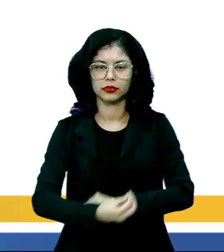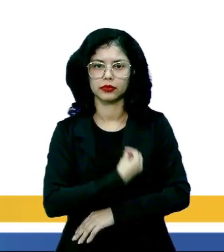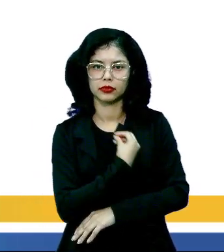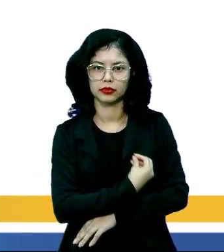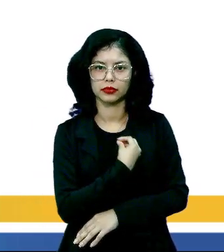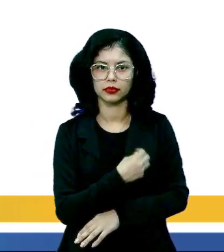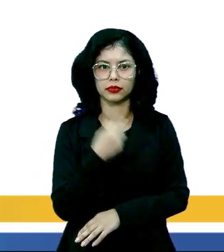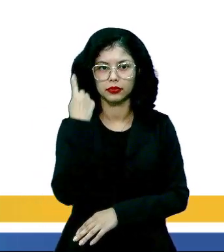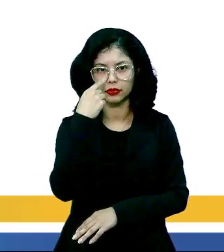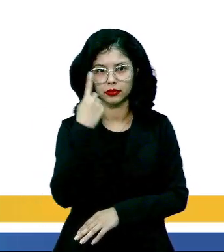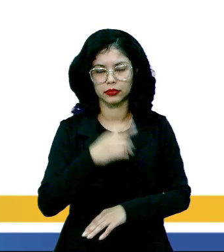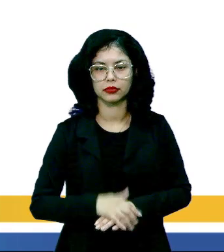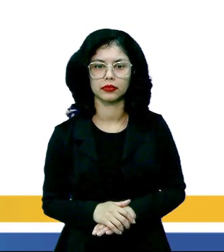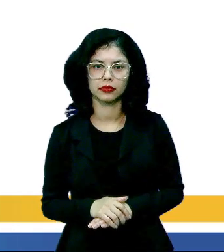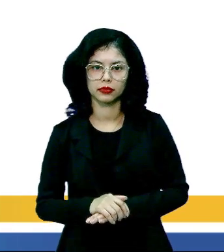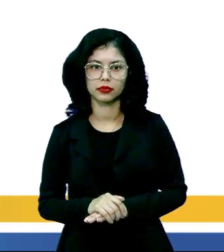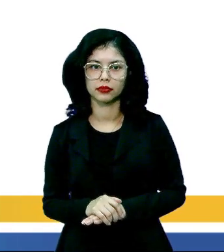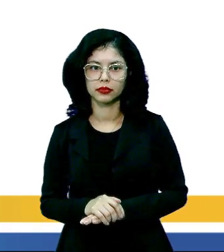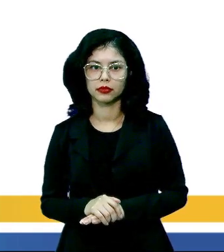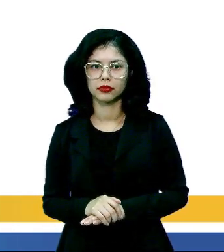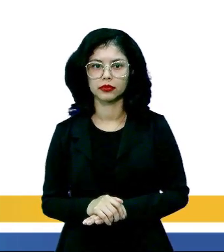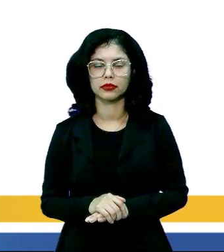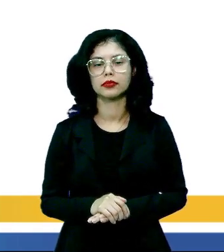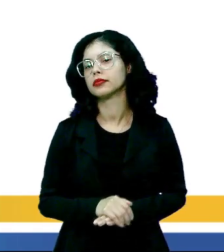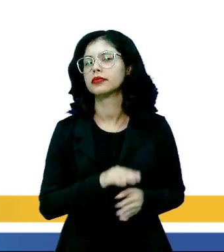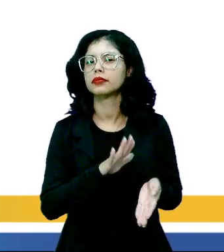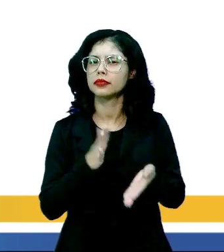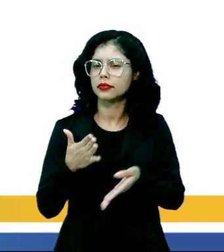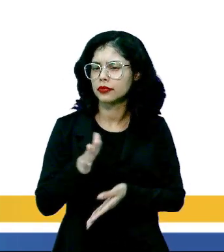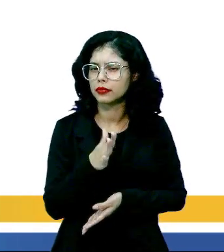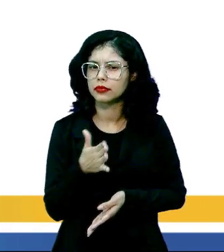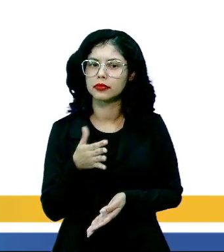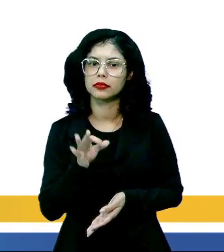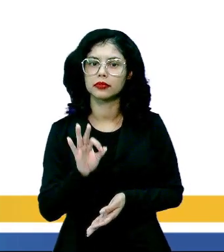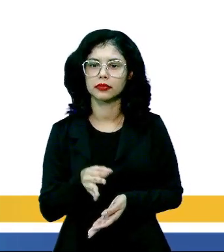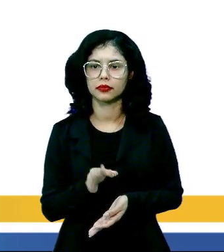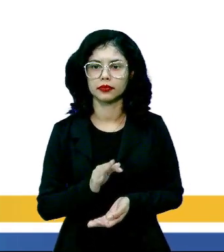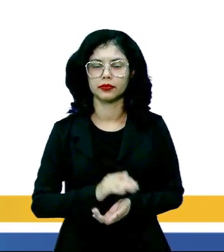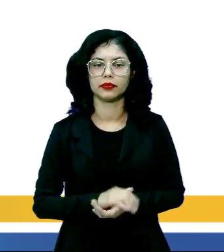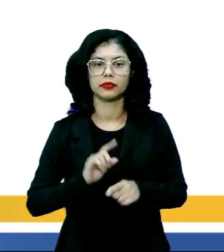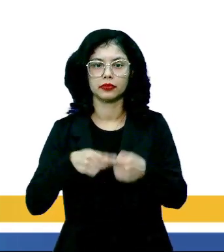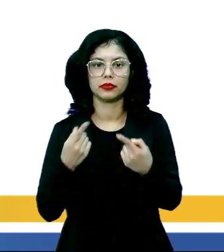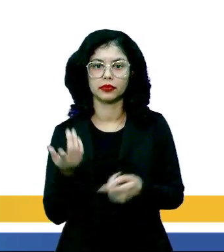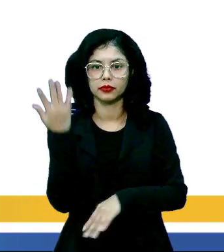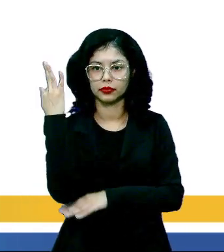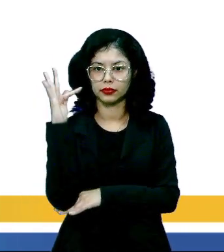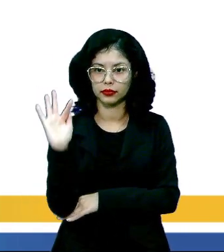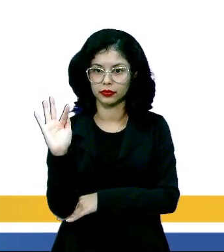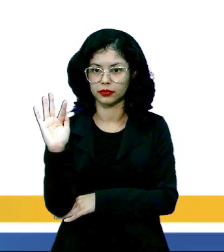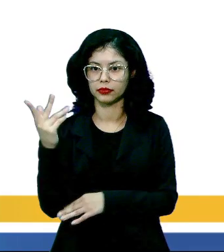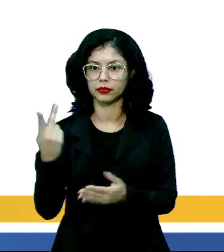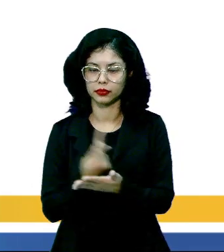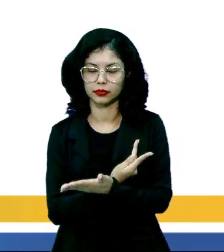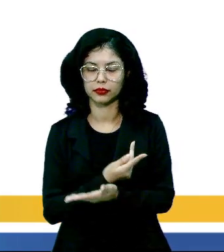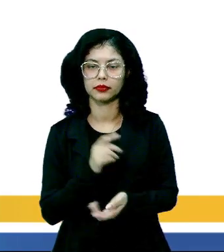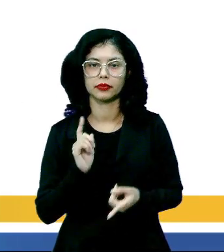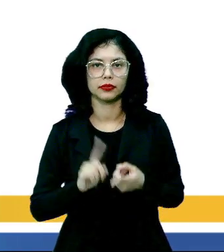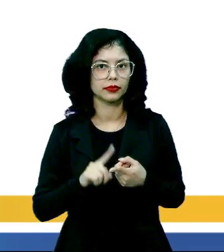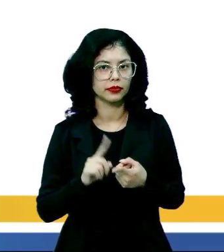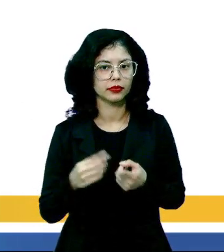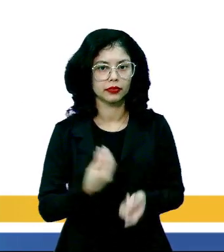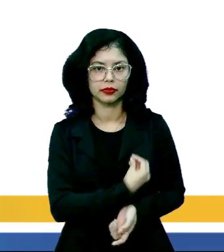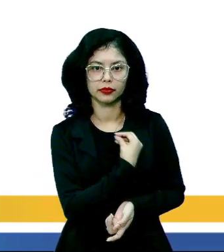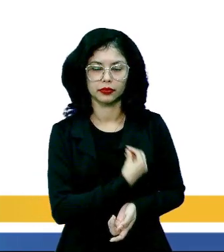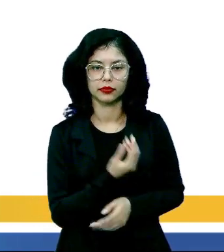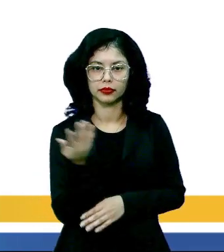viveu somente na Espanha Então essa alternativa ela está parcialmente correta mas o França torna ela incorreta porque ele não